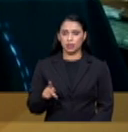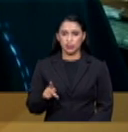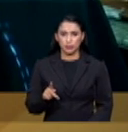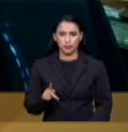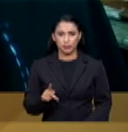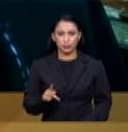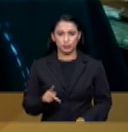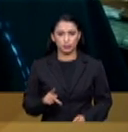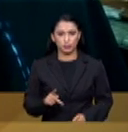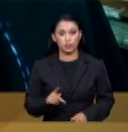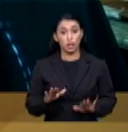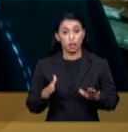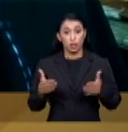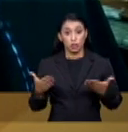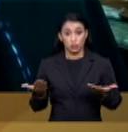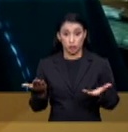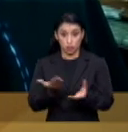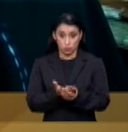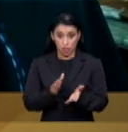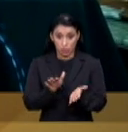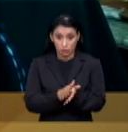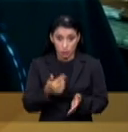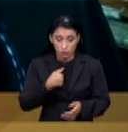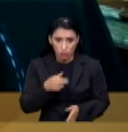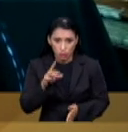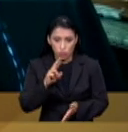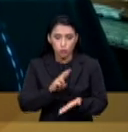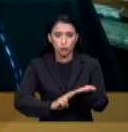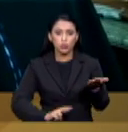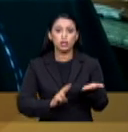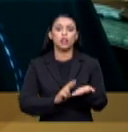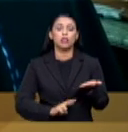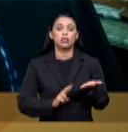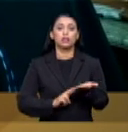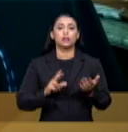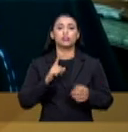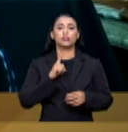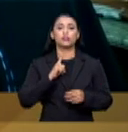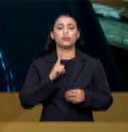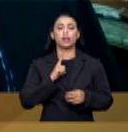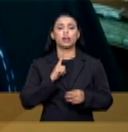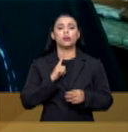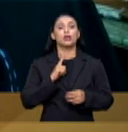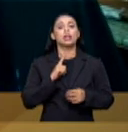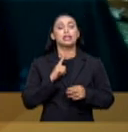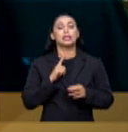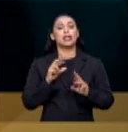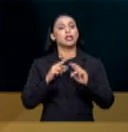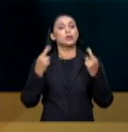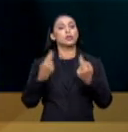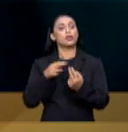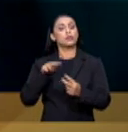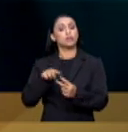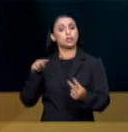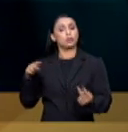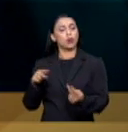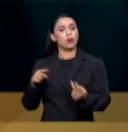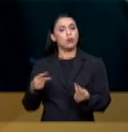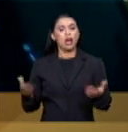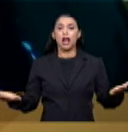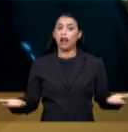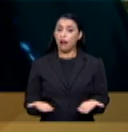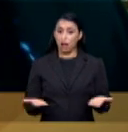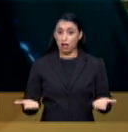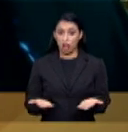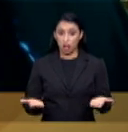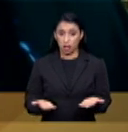quatro processos dos quais eu sou relator estiveram na sessão virtual. Não seria o caso agora,